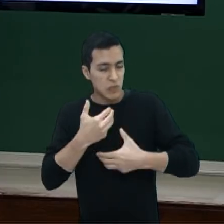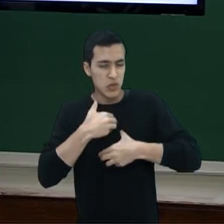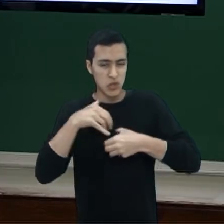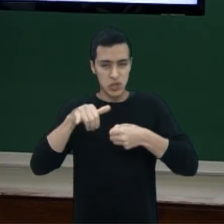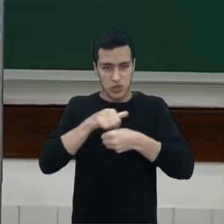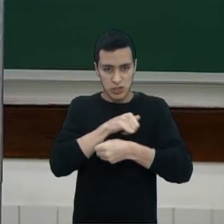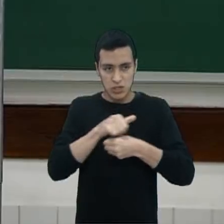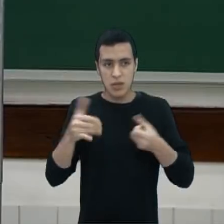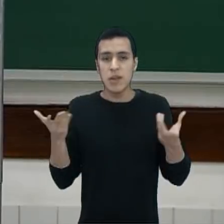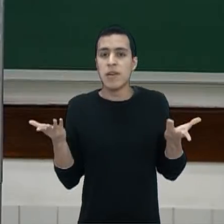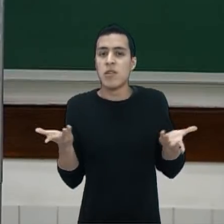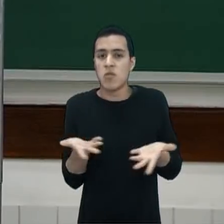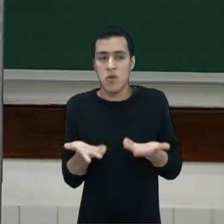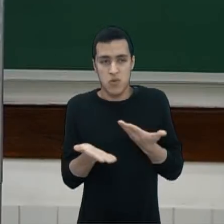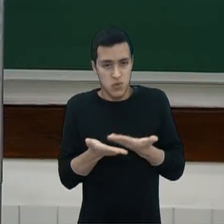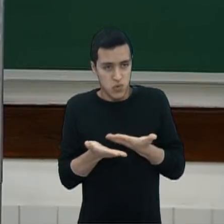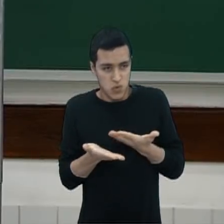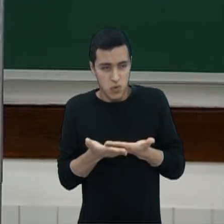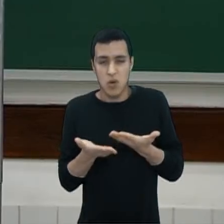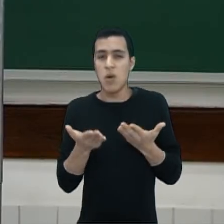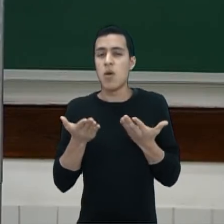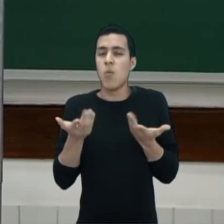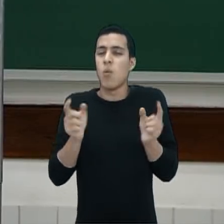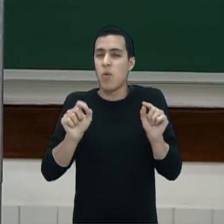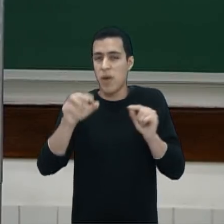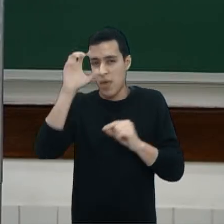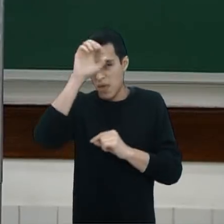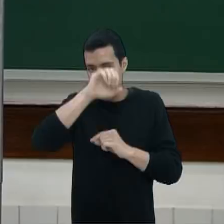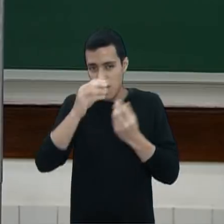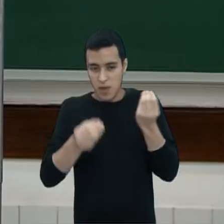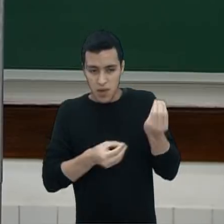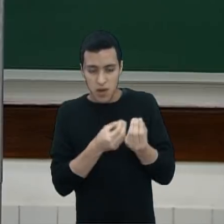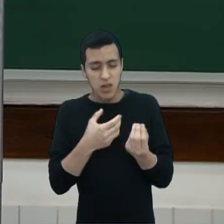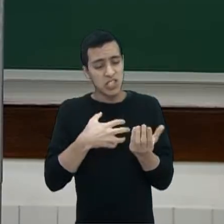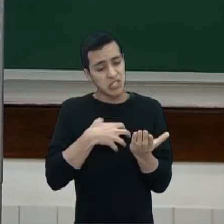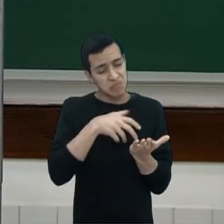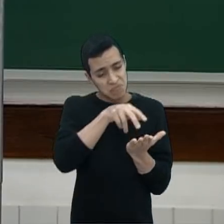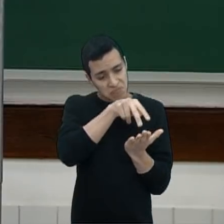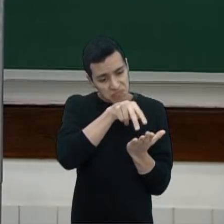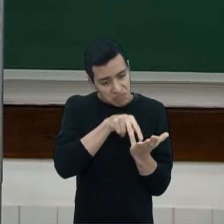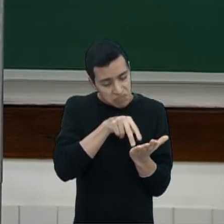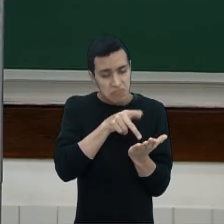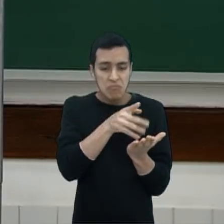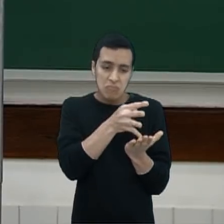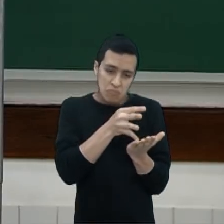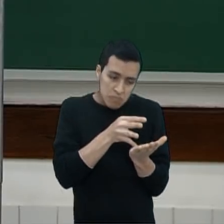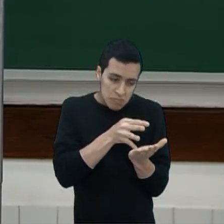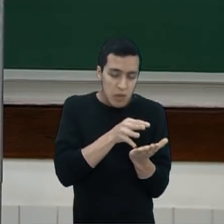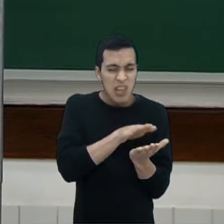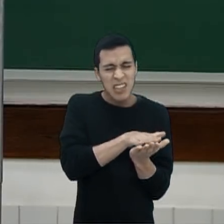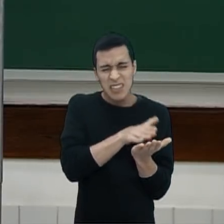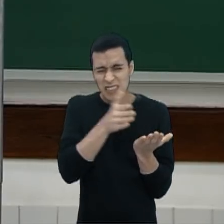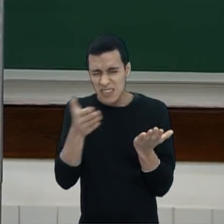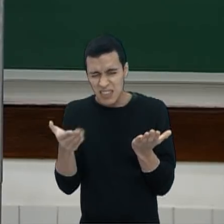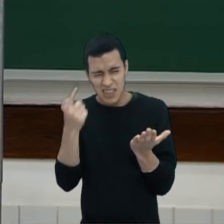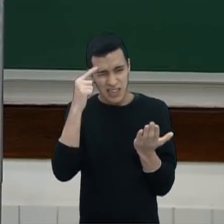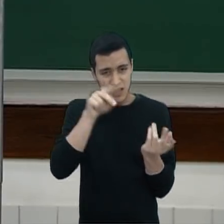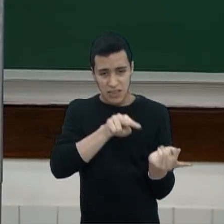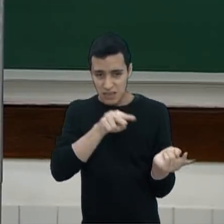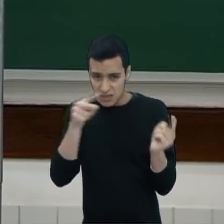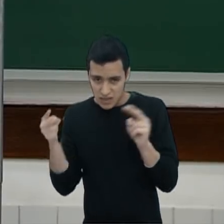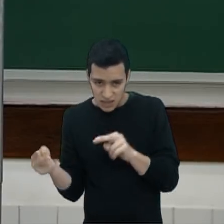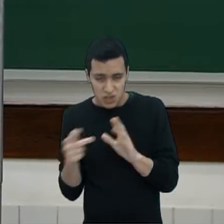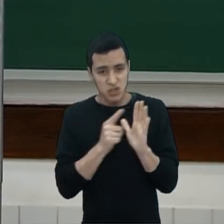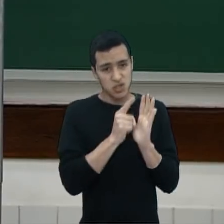Então, na aula de hoje, a gente aprendeu a fazer a transcrição de um discurso narrativo para um texto dramático, né? Vocês